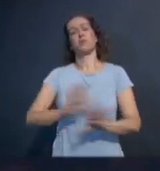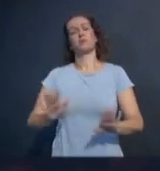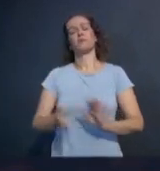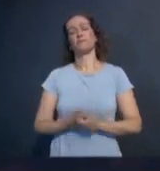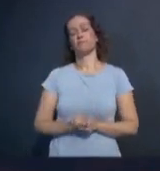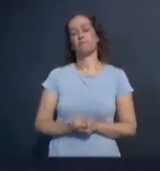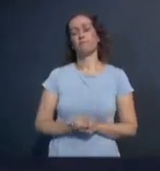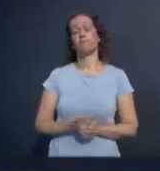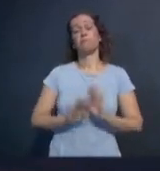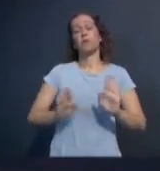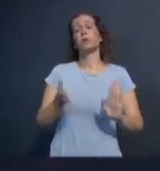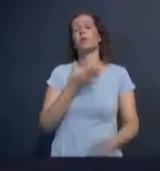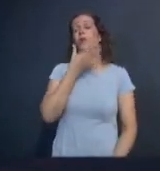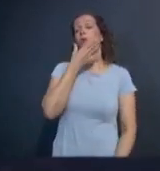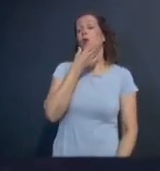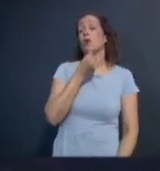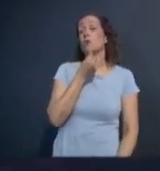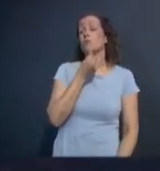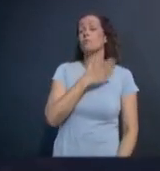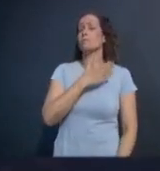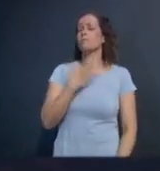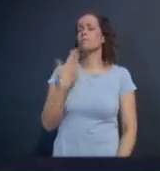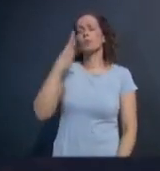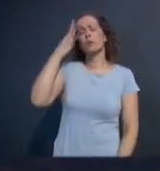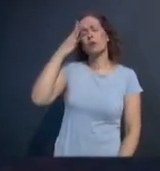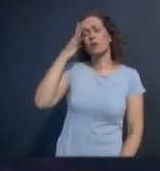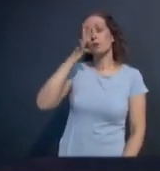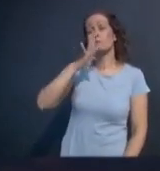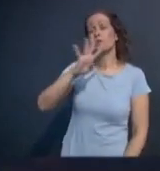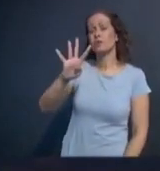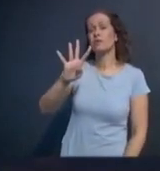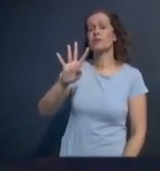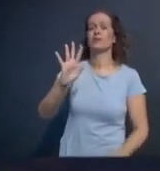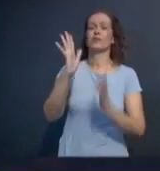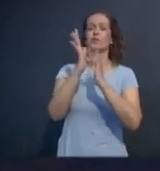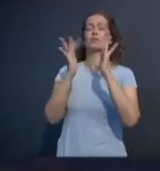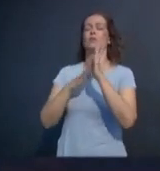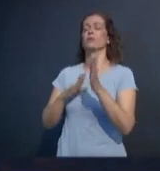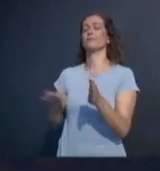Mas o homem morreu 4 dias depois que Jesus vai.